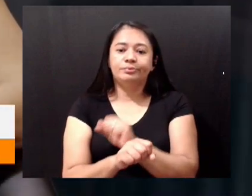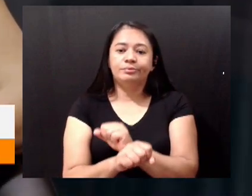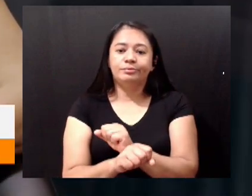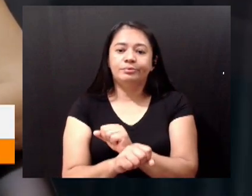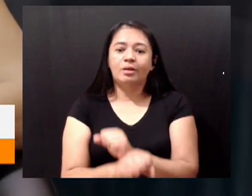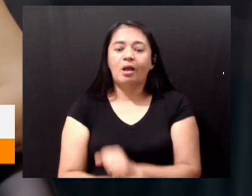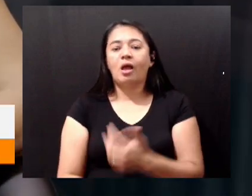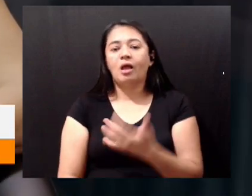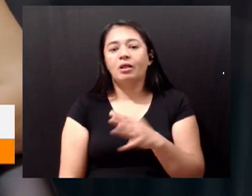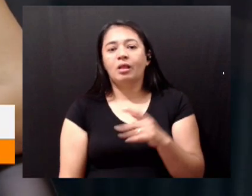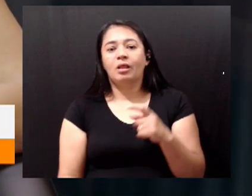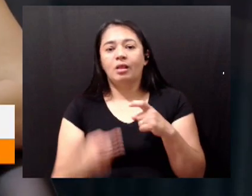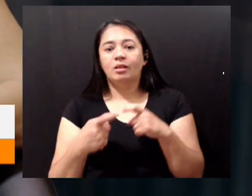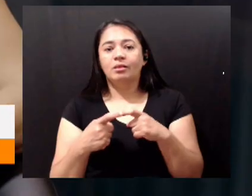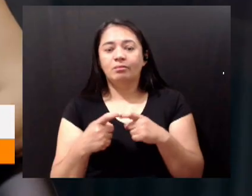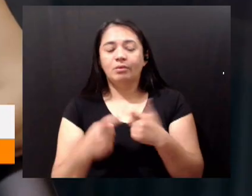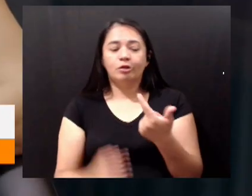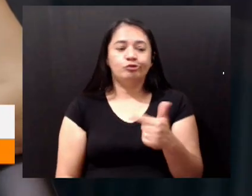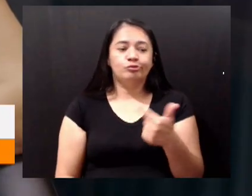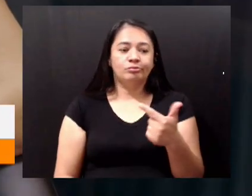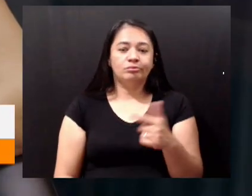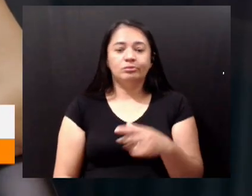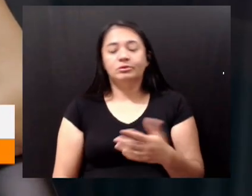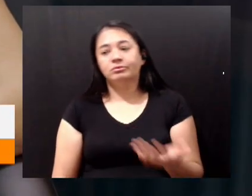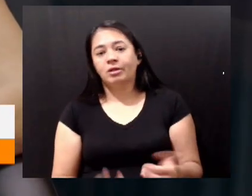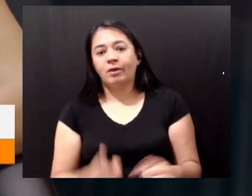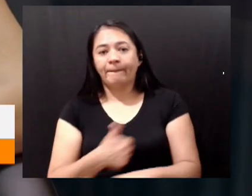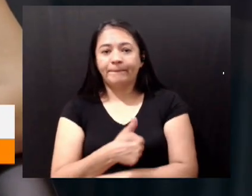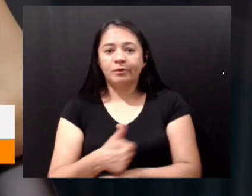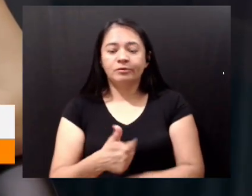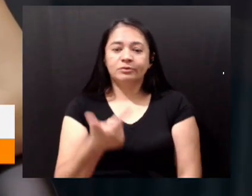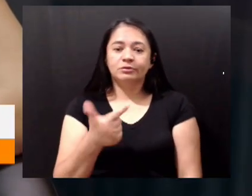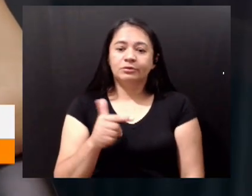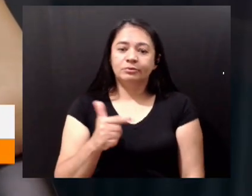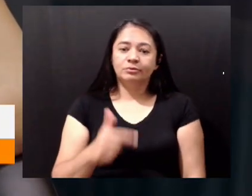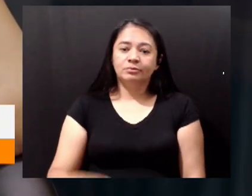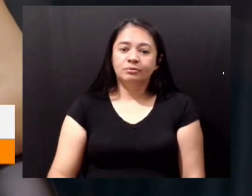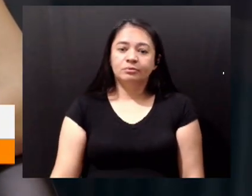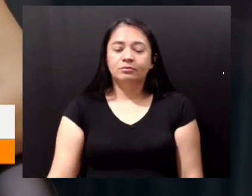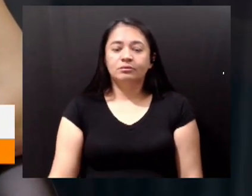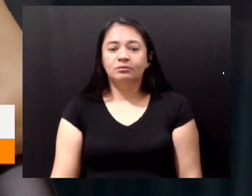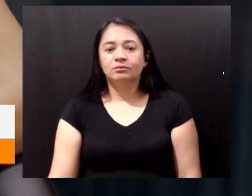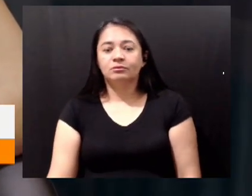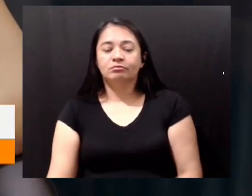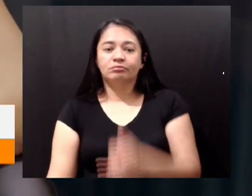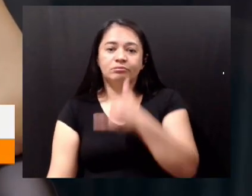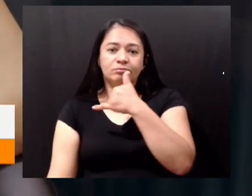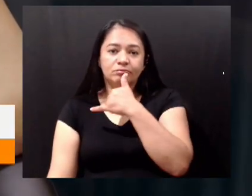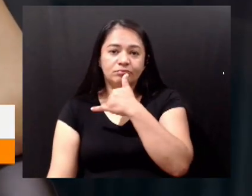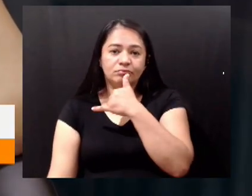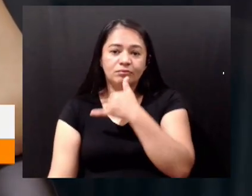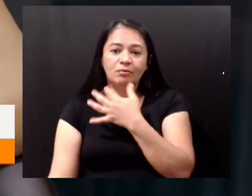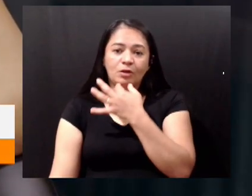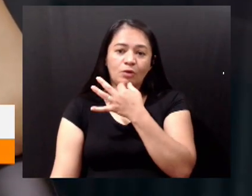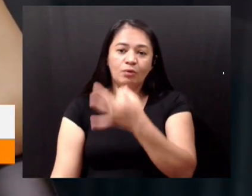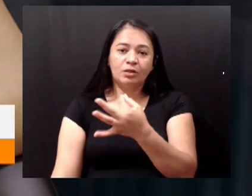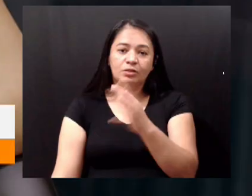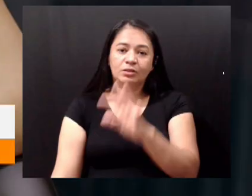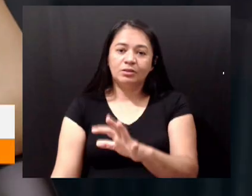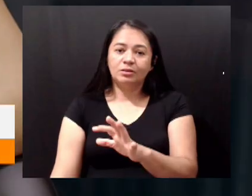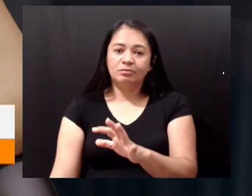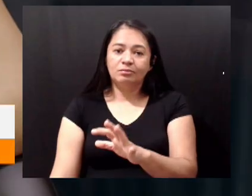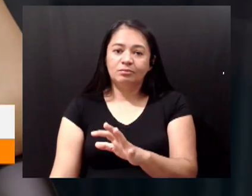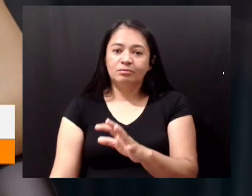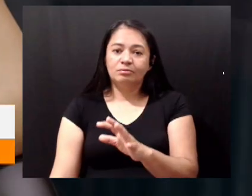né, ali no momento, não tem profissional suficiente. Então, assim, infelizmente eu acho que esse ponto contribui